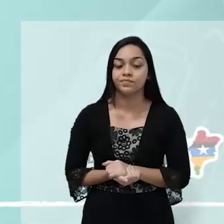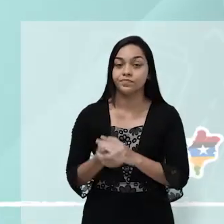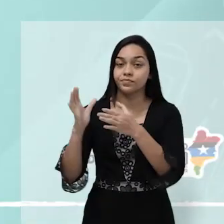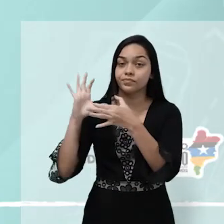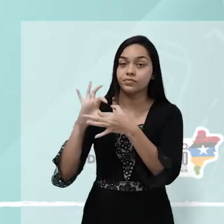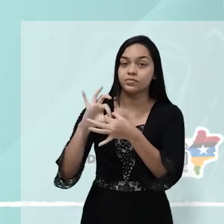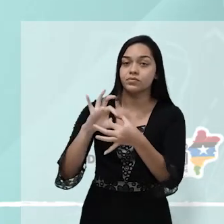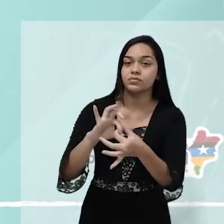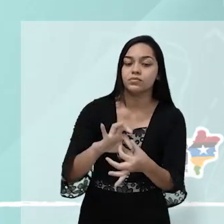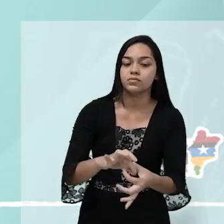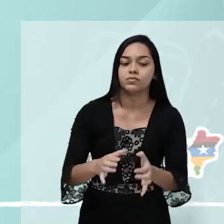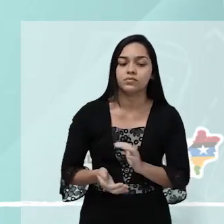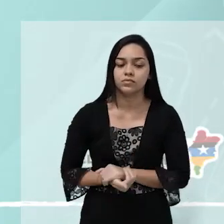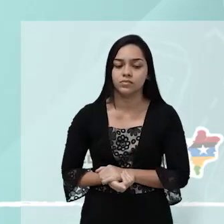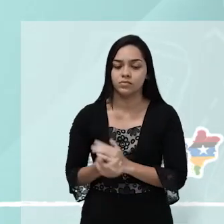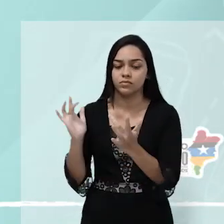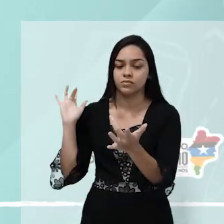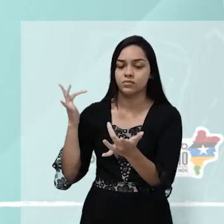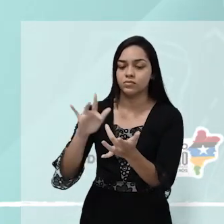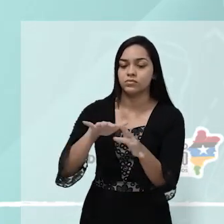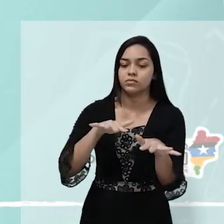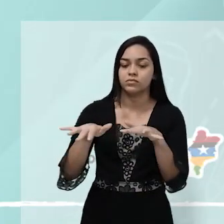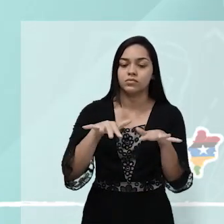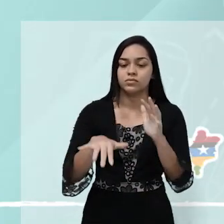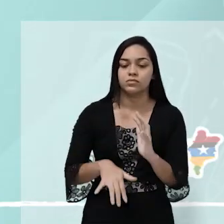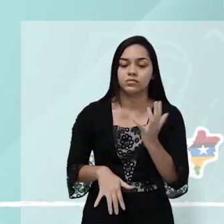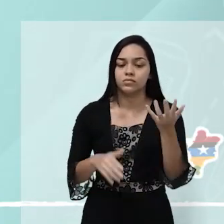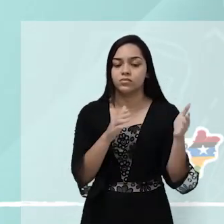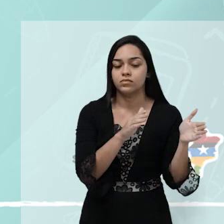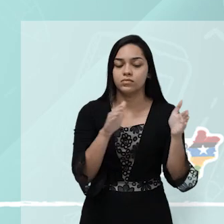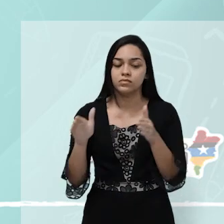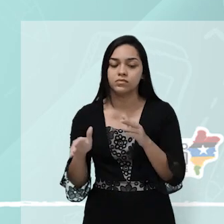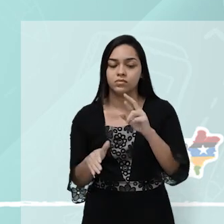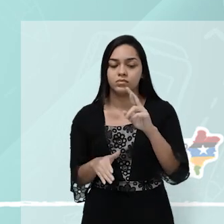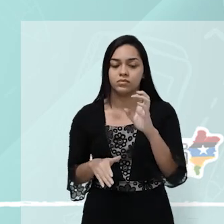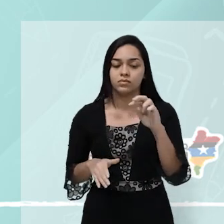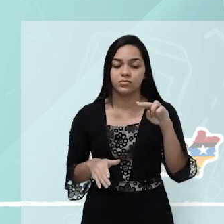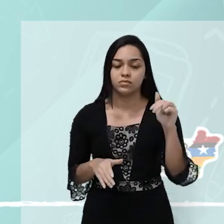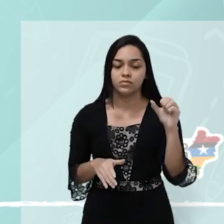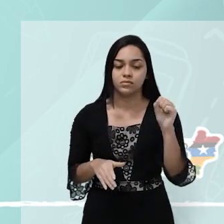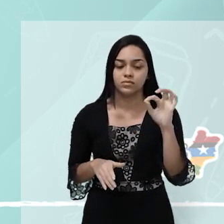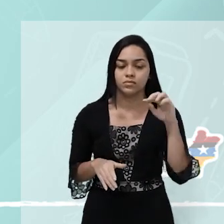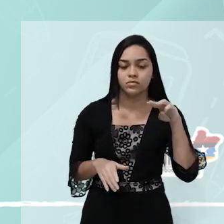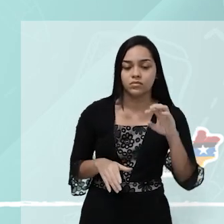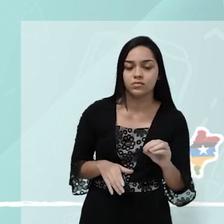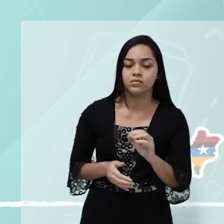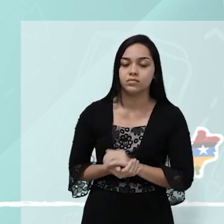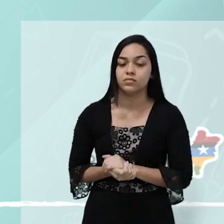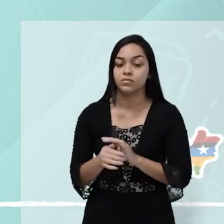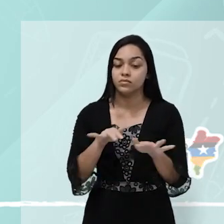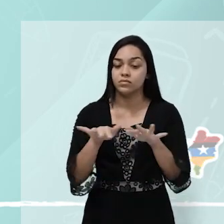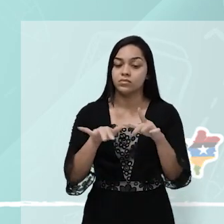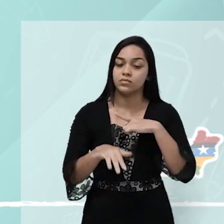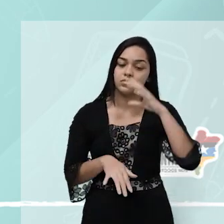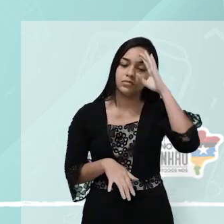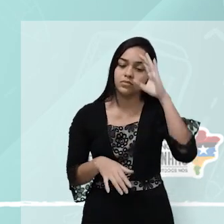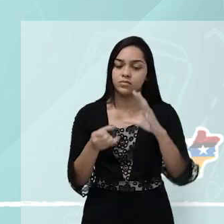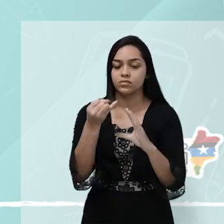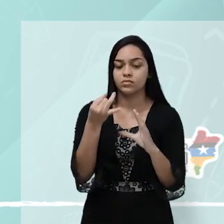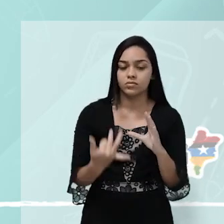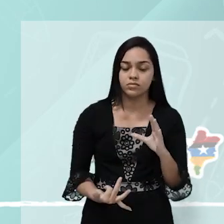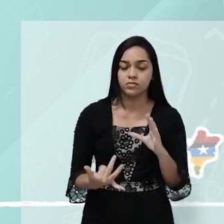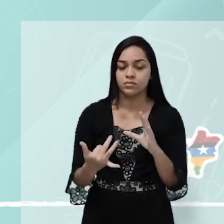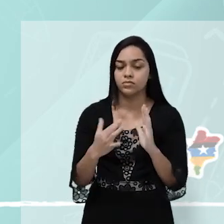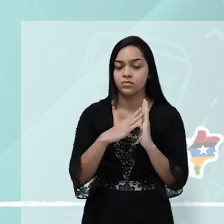Contextualização. O classicismo foi um movimento que ocorreu durante o período do Renascimento. Esse movimento tem como